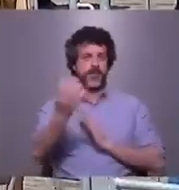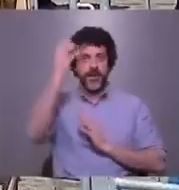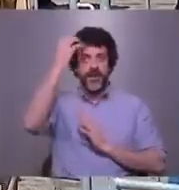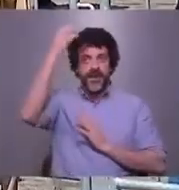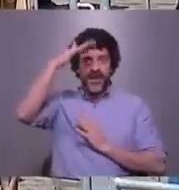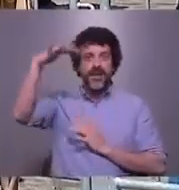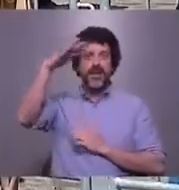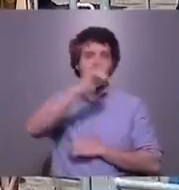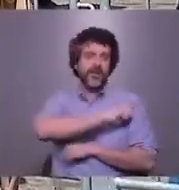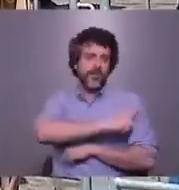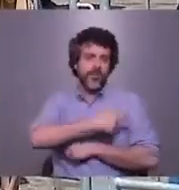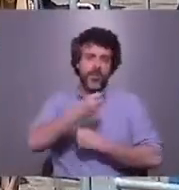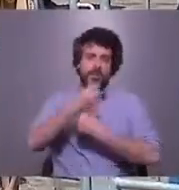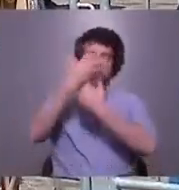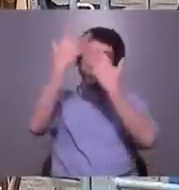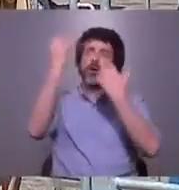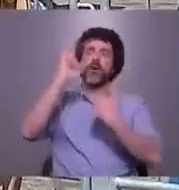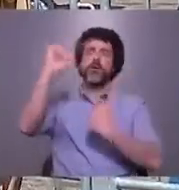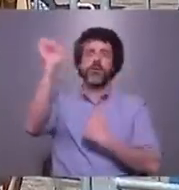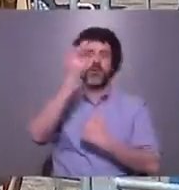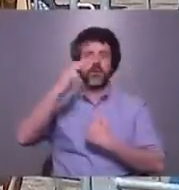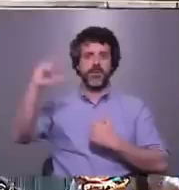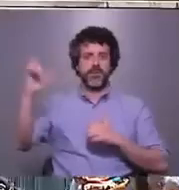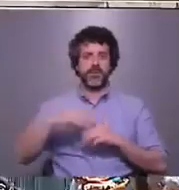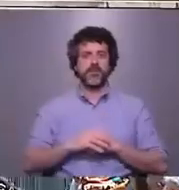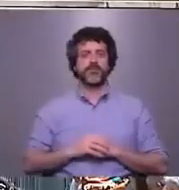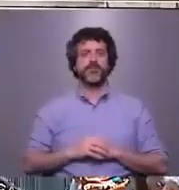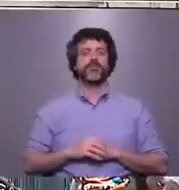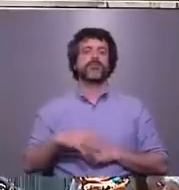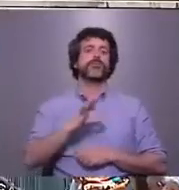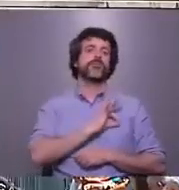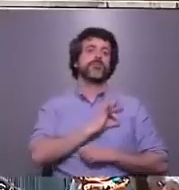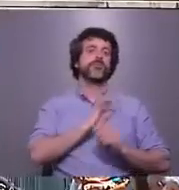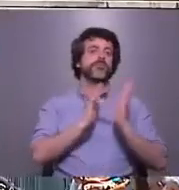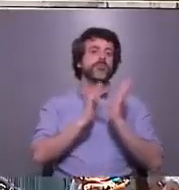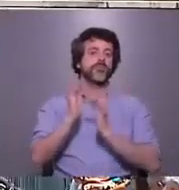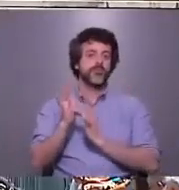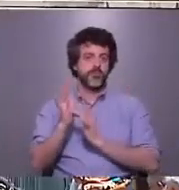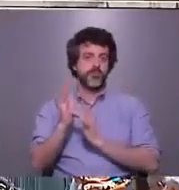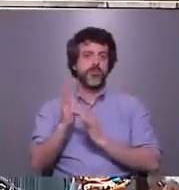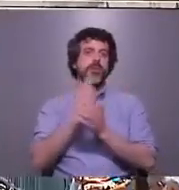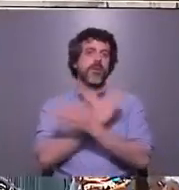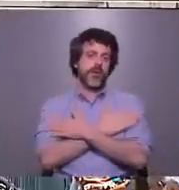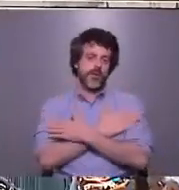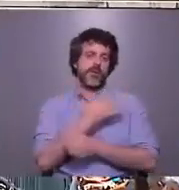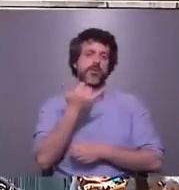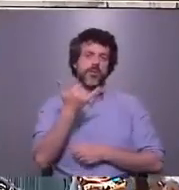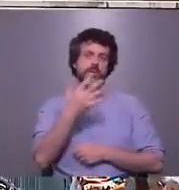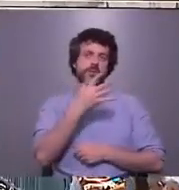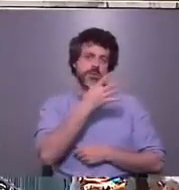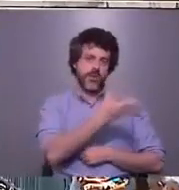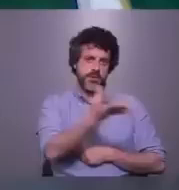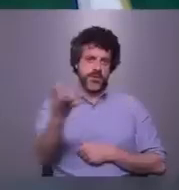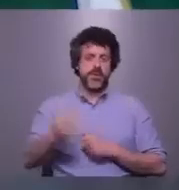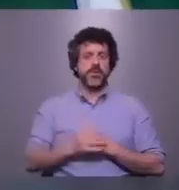Vosso regno, gloria e gloria per sempre. Signor Gesù Cristo, che disseste ai